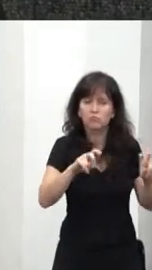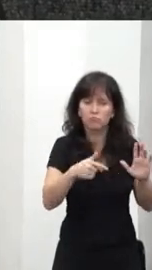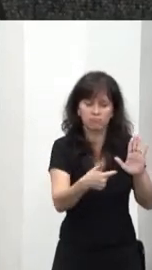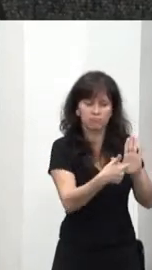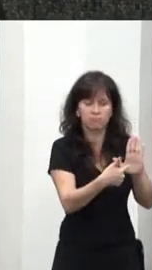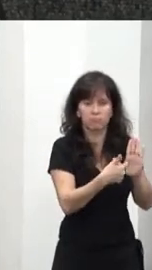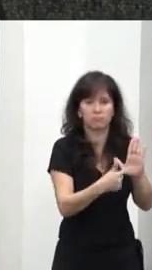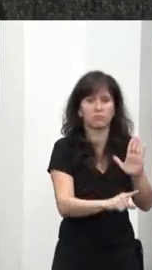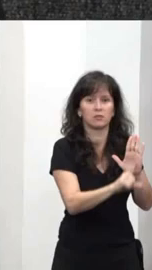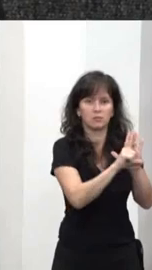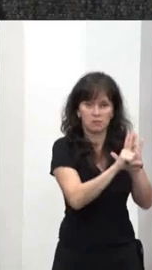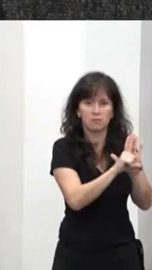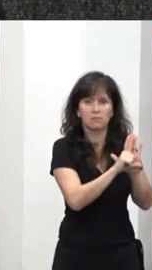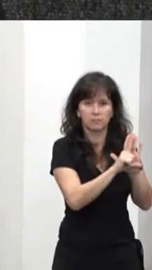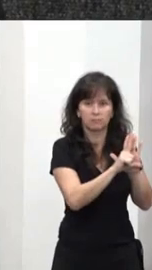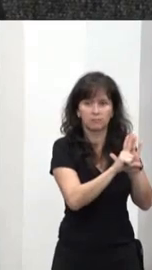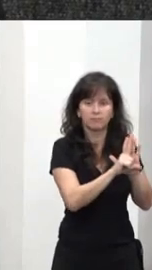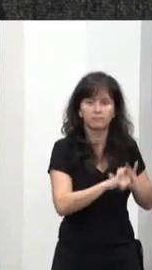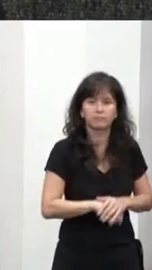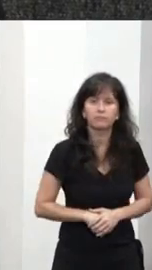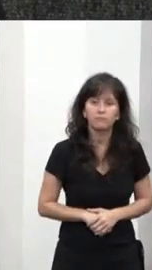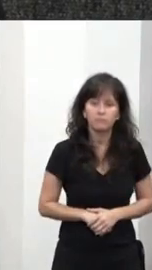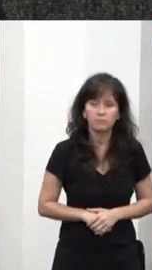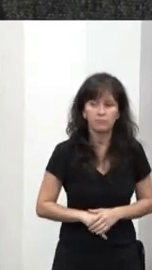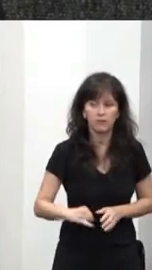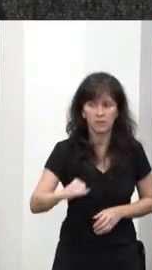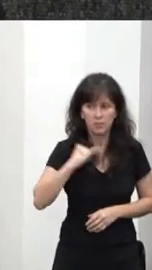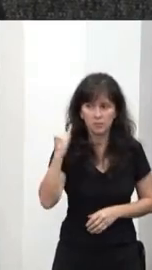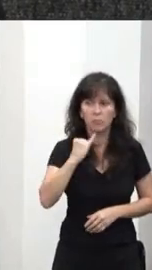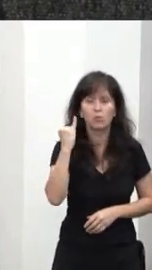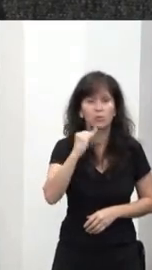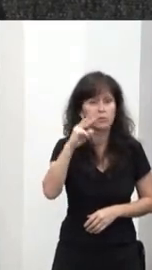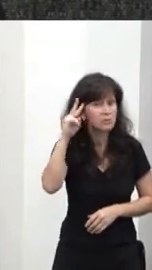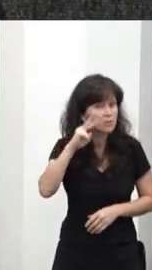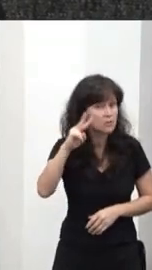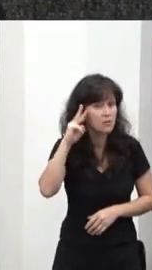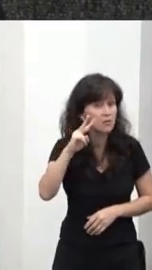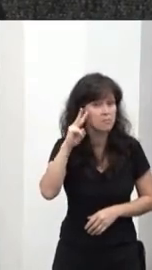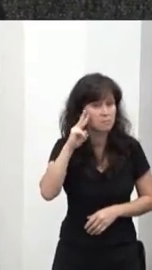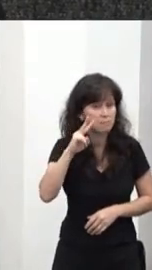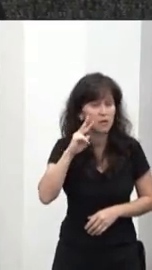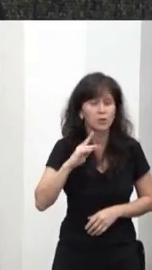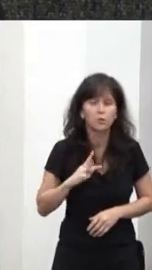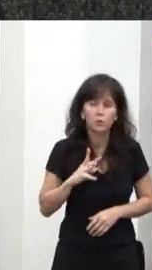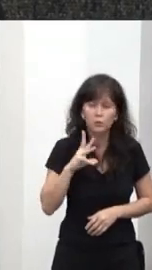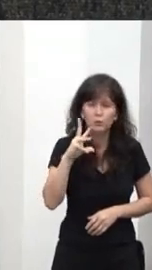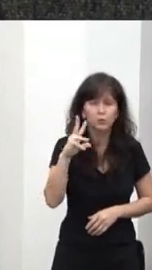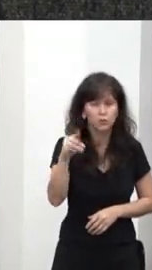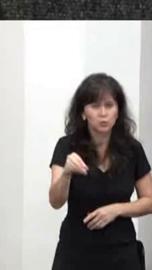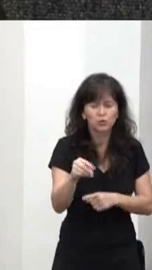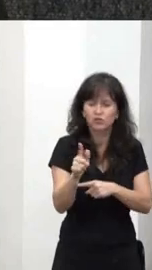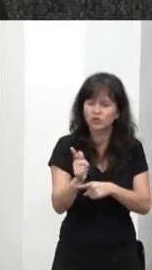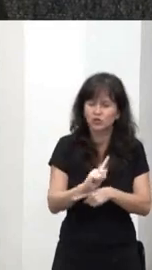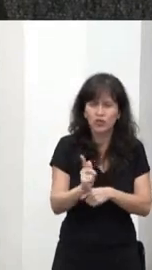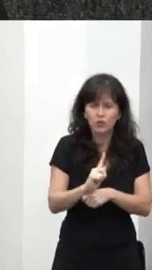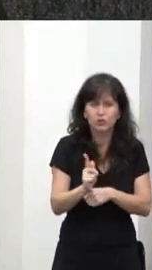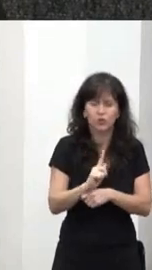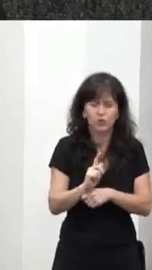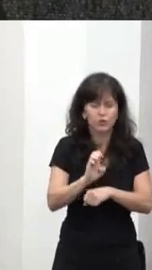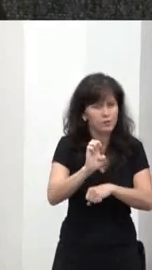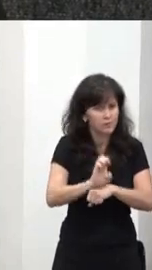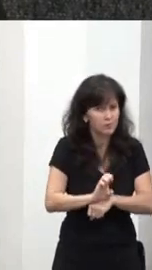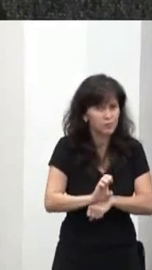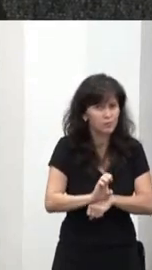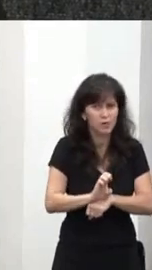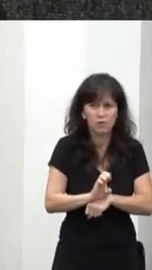lei é importante ainda lembrar senhores senhoras gestores estaduais e municipais